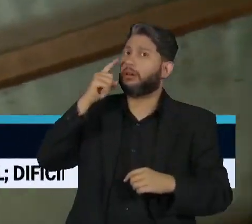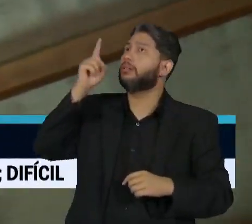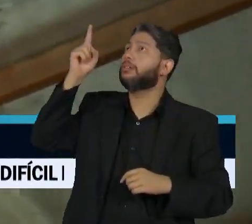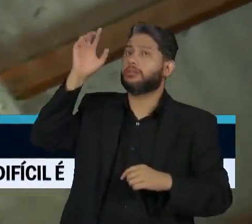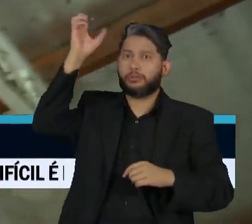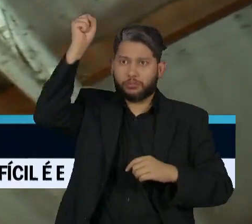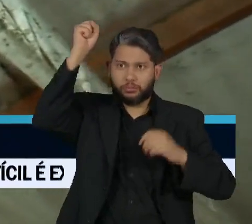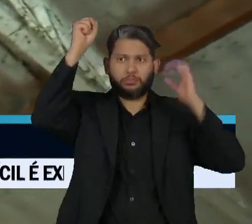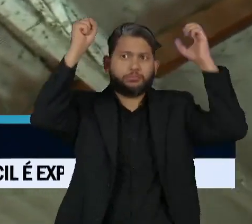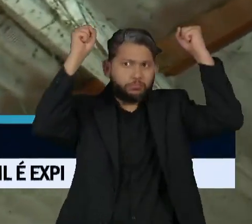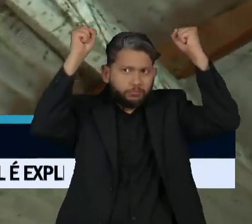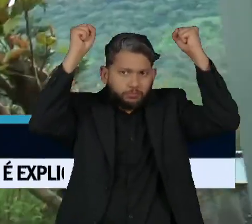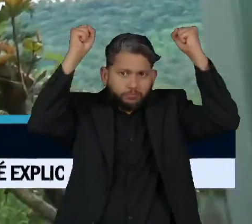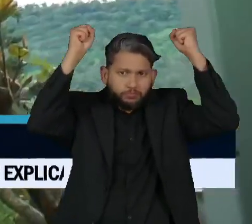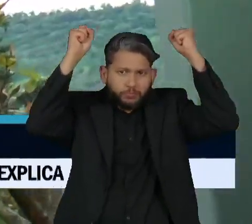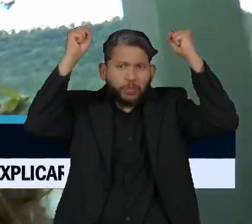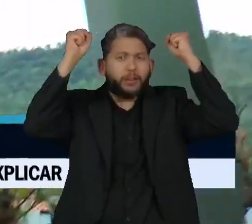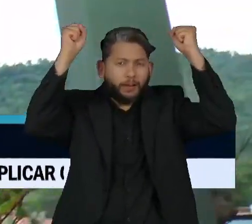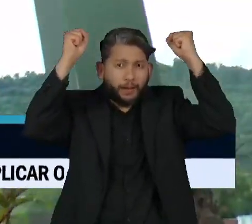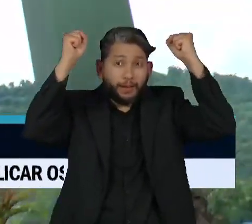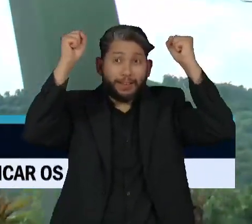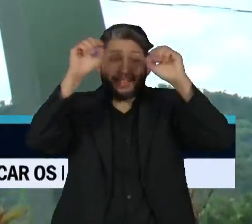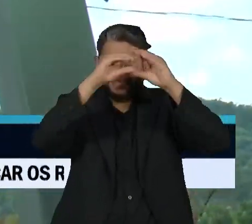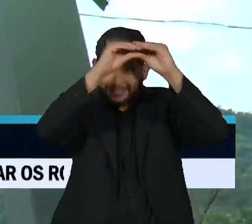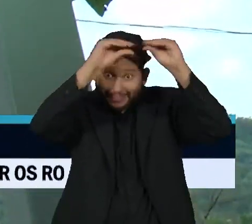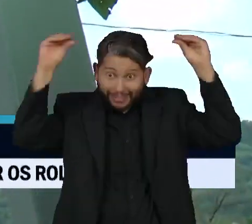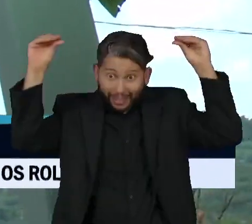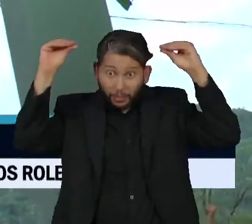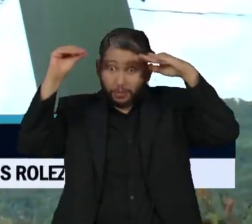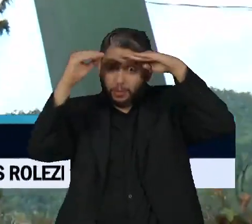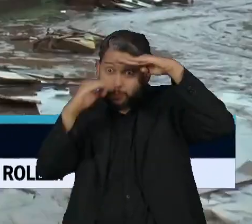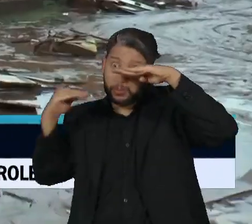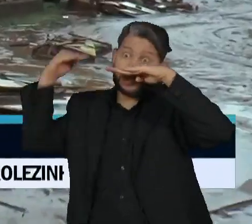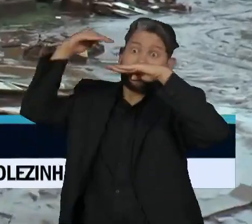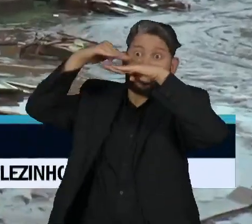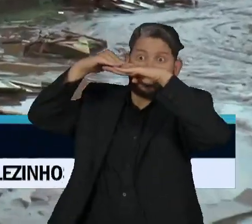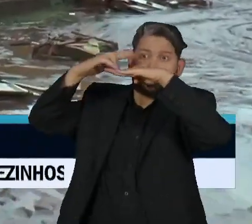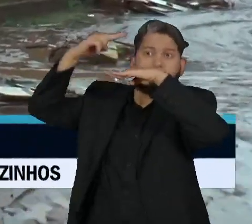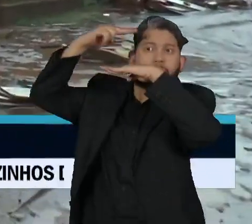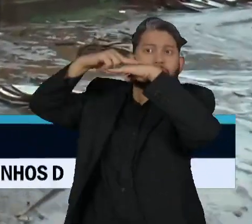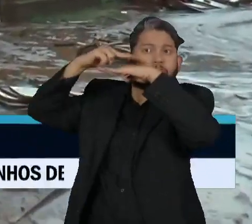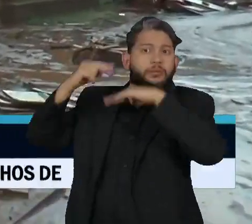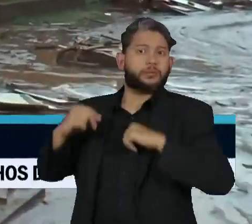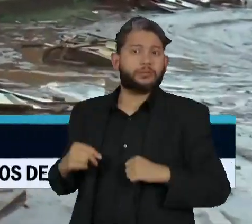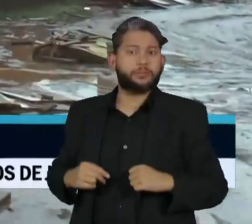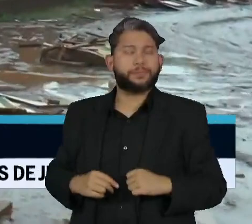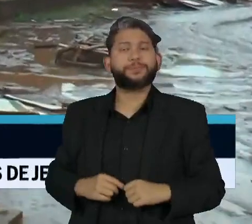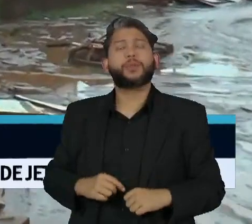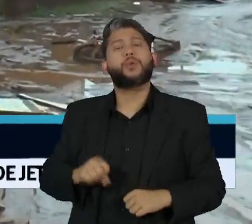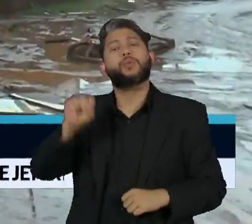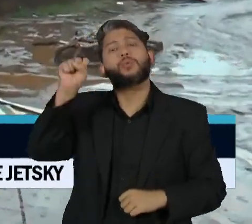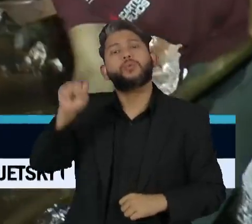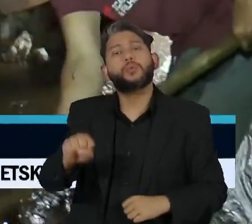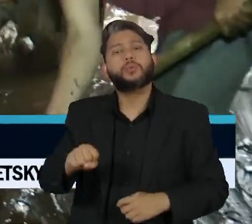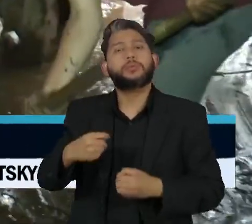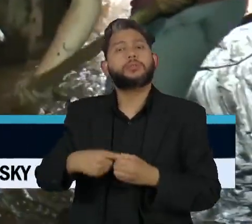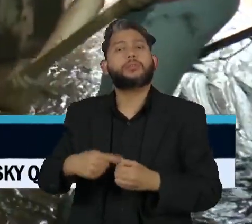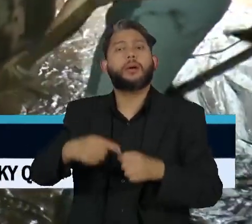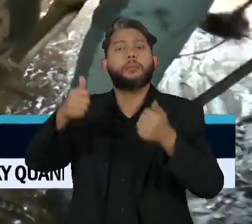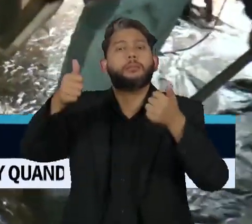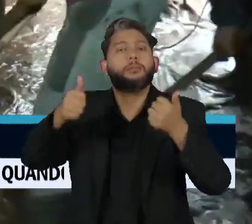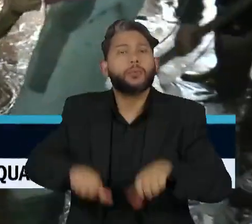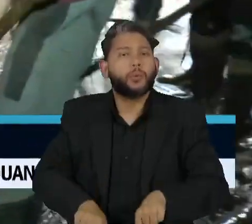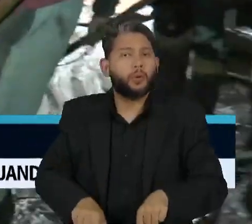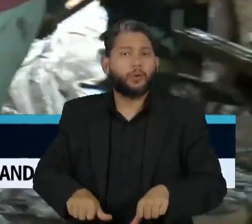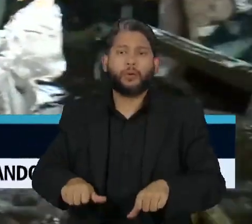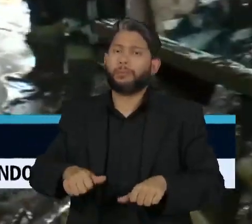Nessa estrutura de cima. Metálica. Aí me apoiei, tinha uma tábua, coloquei por cima do telhado, né? Mussum, a cidade mais atingida pela maior tragédia